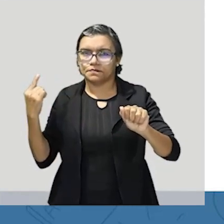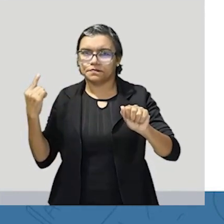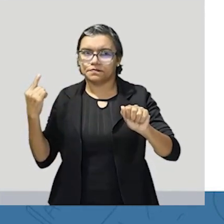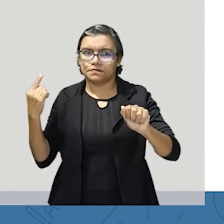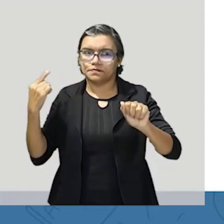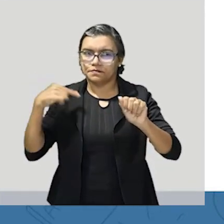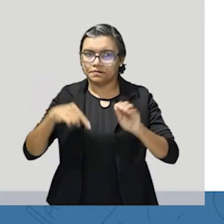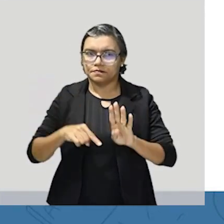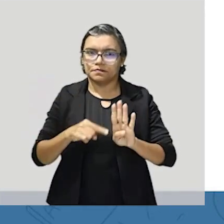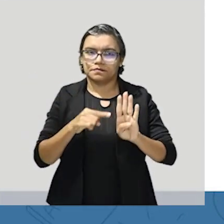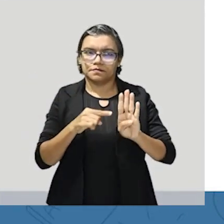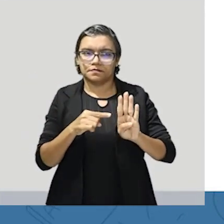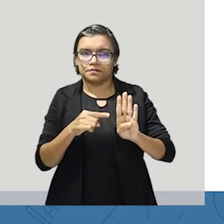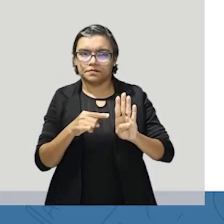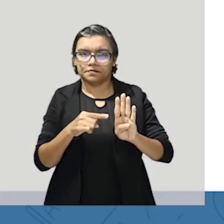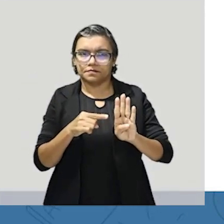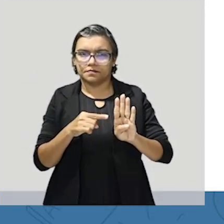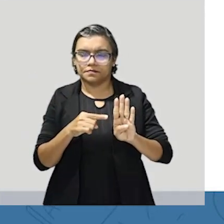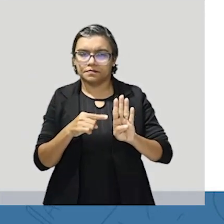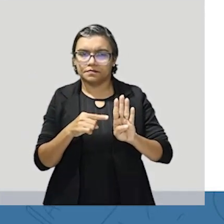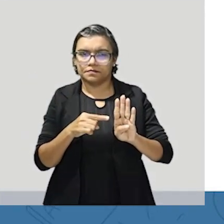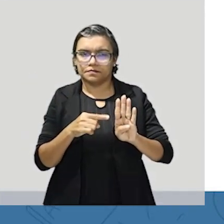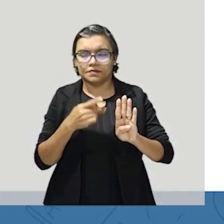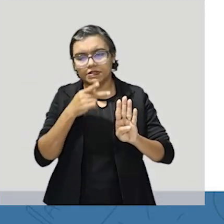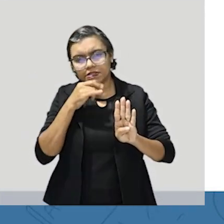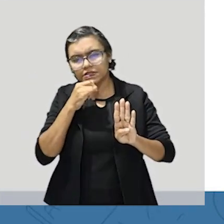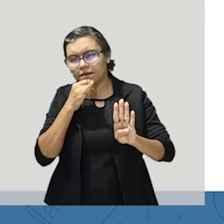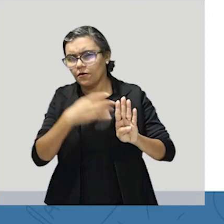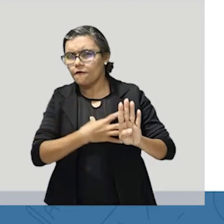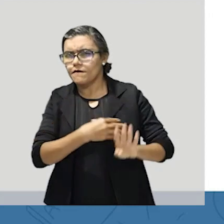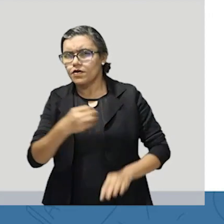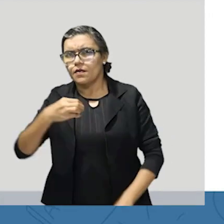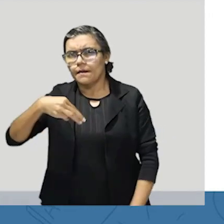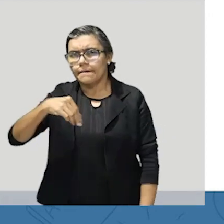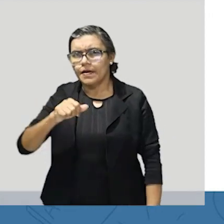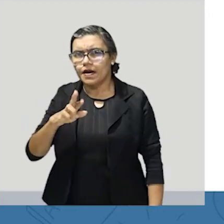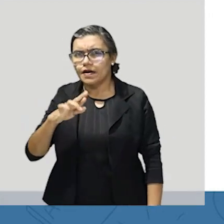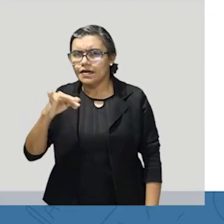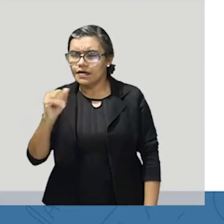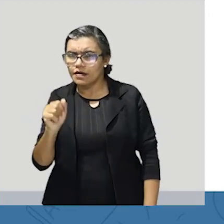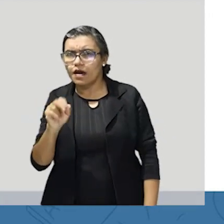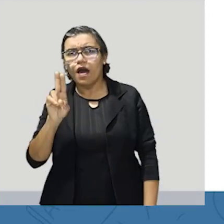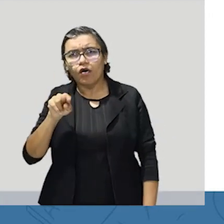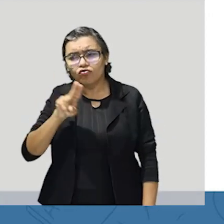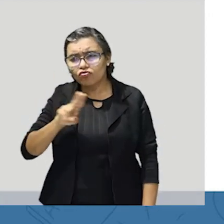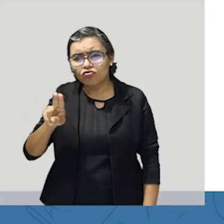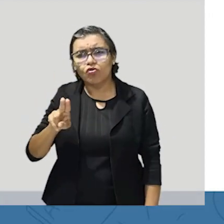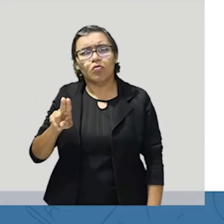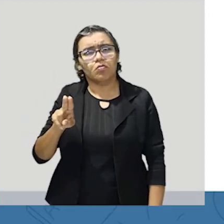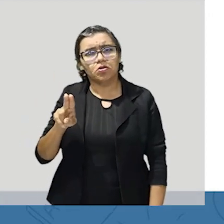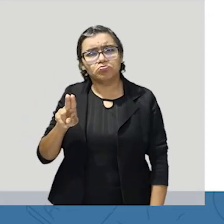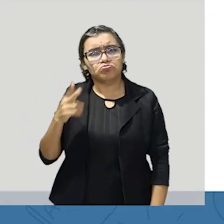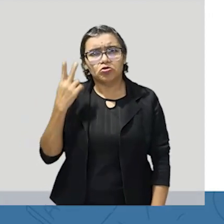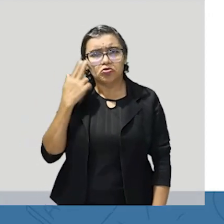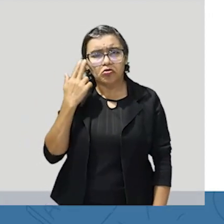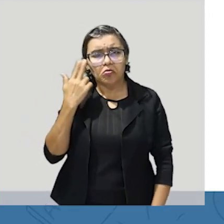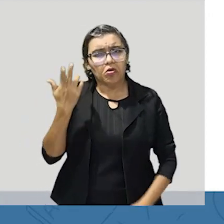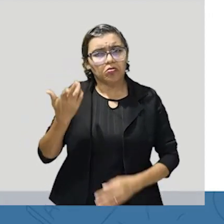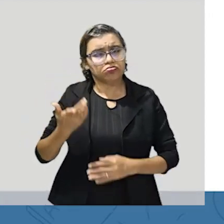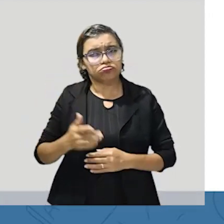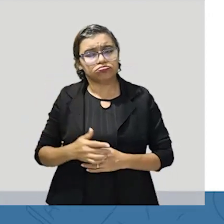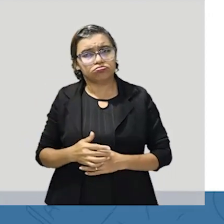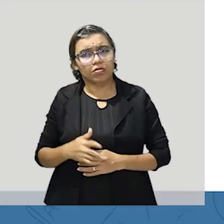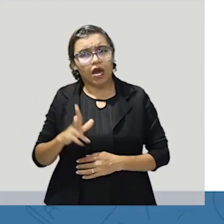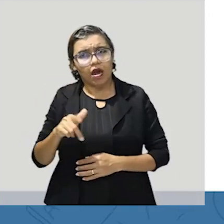serem filho de Marias Maria é um nome muito comum não é então aconteceu ah essa Maria quer dizer é